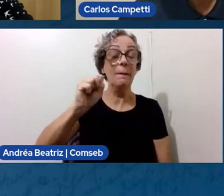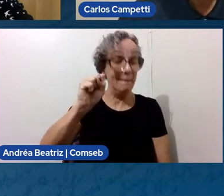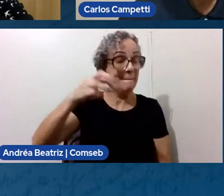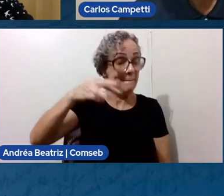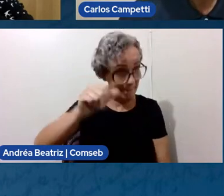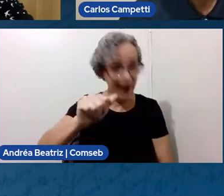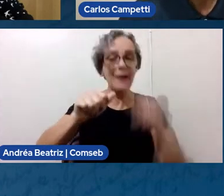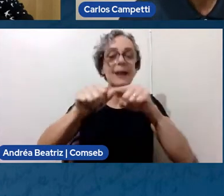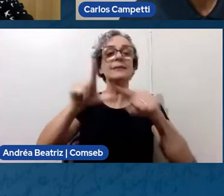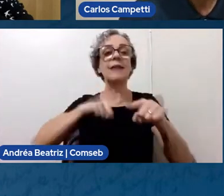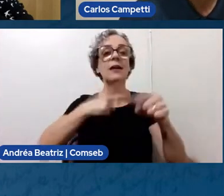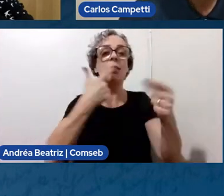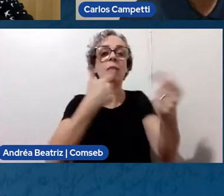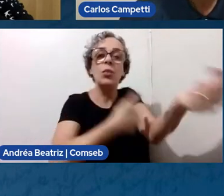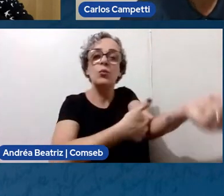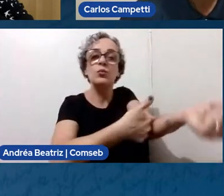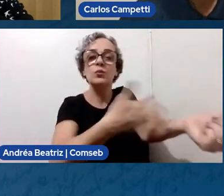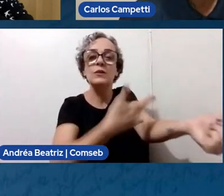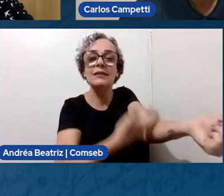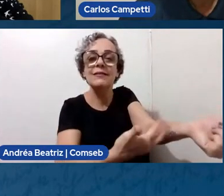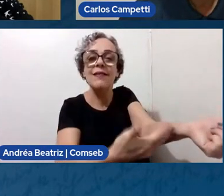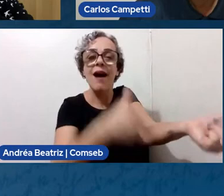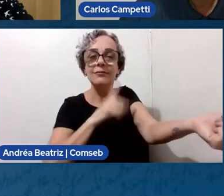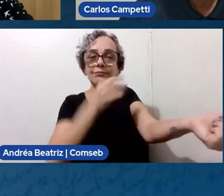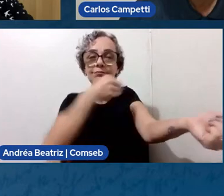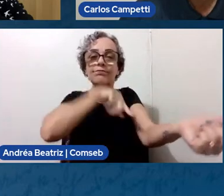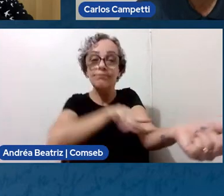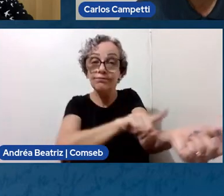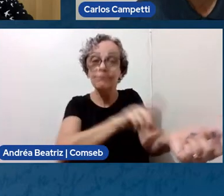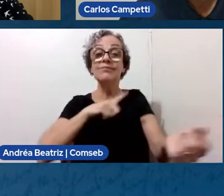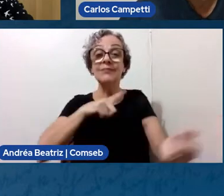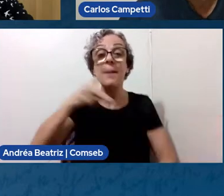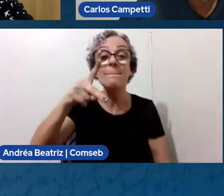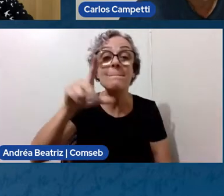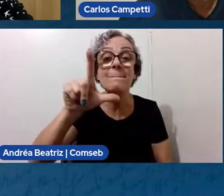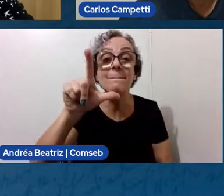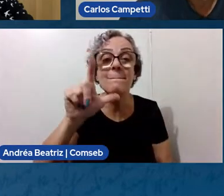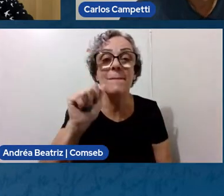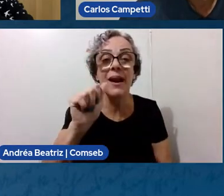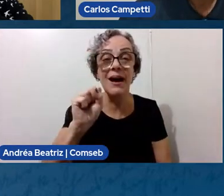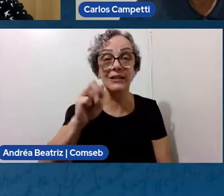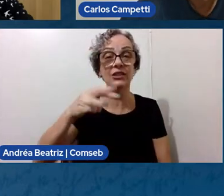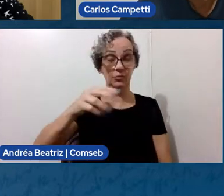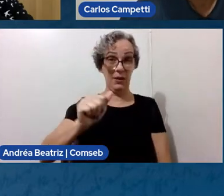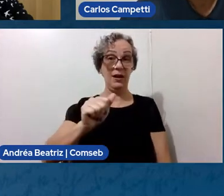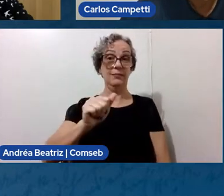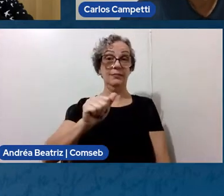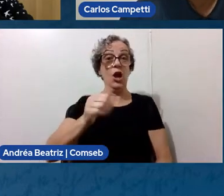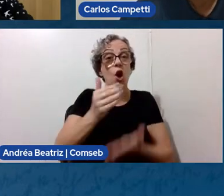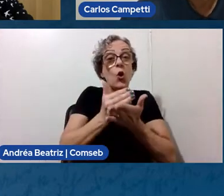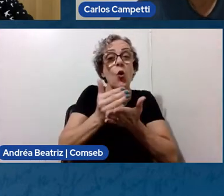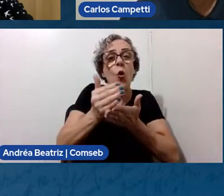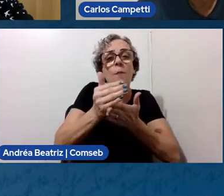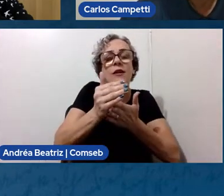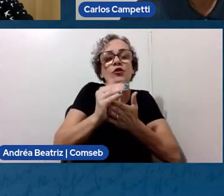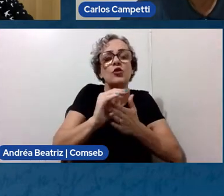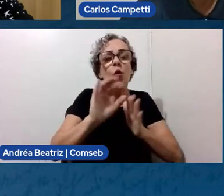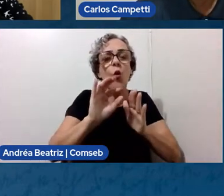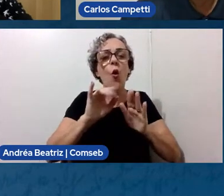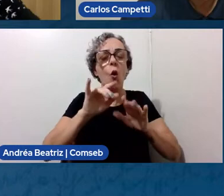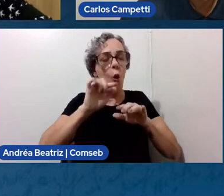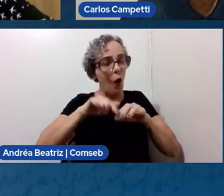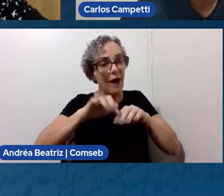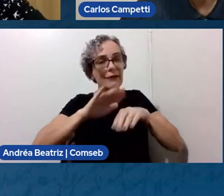célula. Foi no protoplasma que as primeiras células se manifestaram. começou a formar membrana, ainda